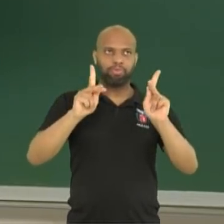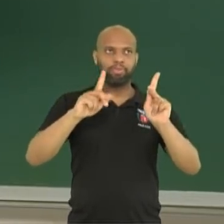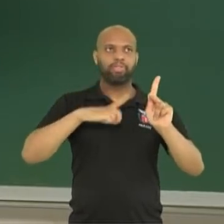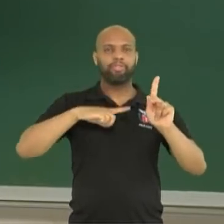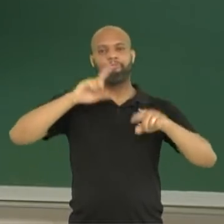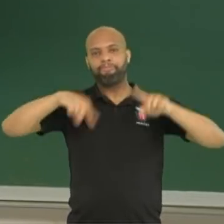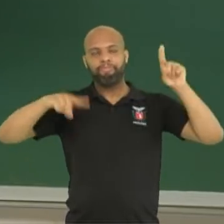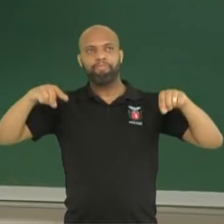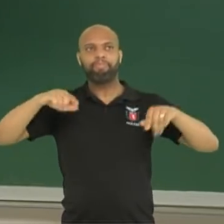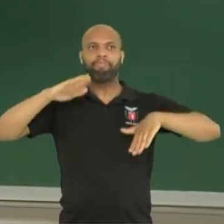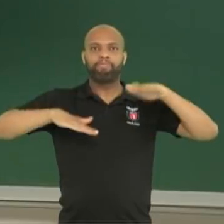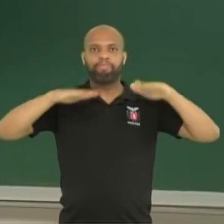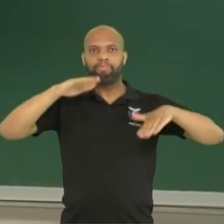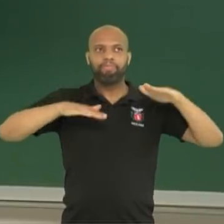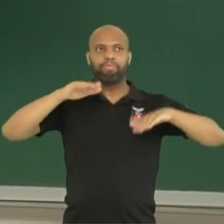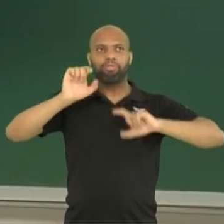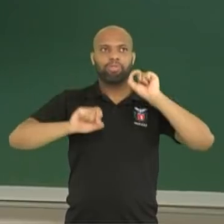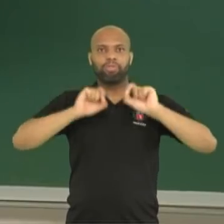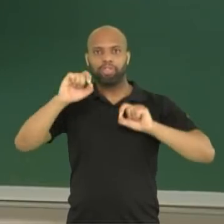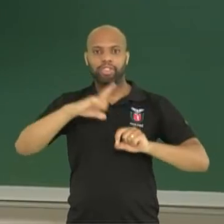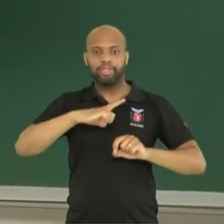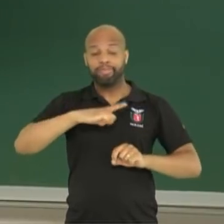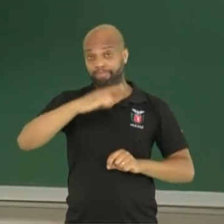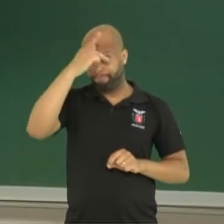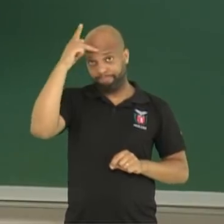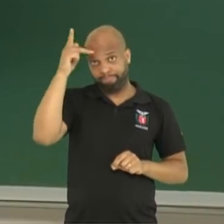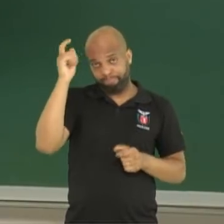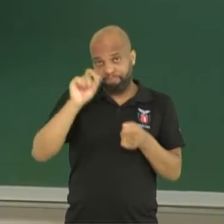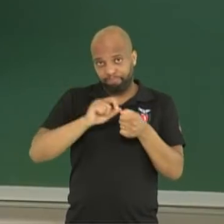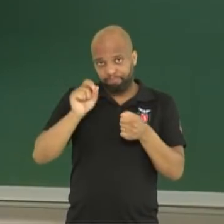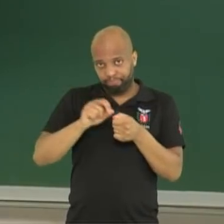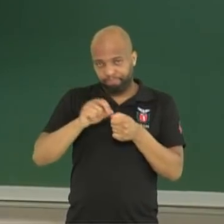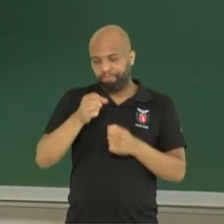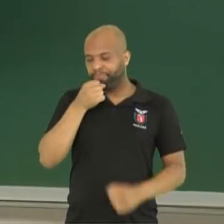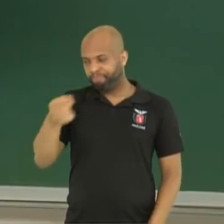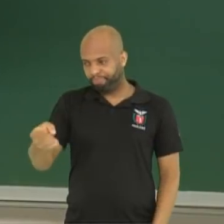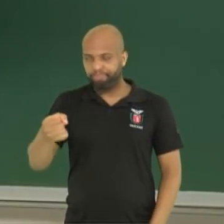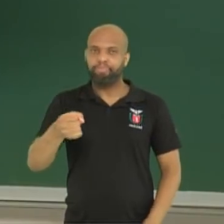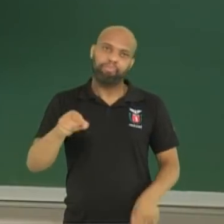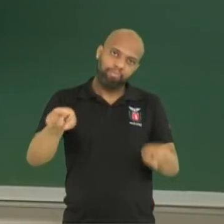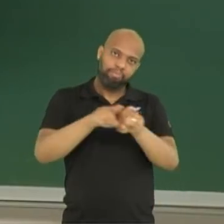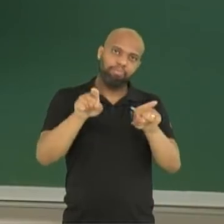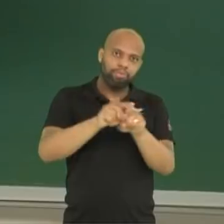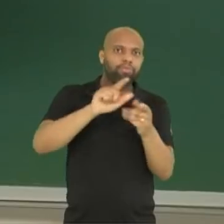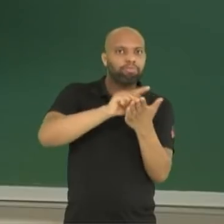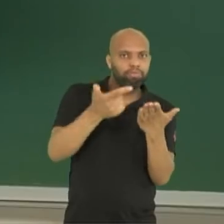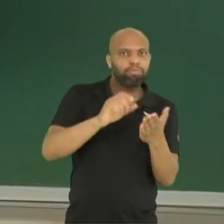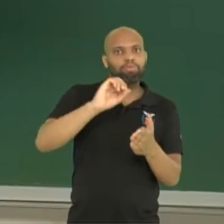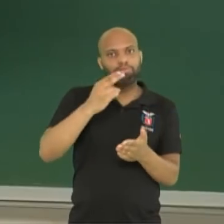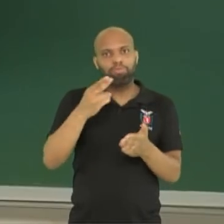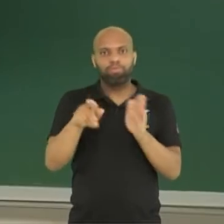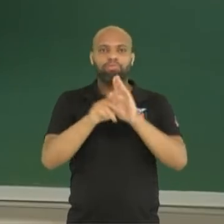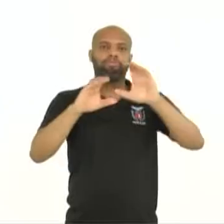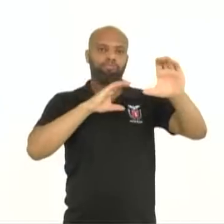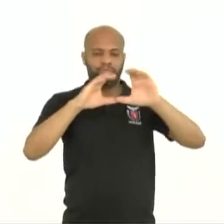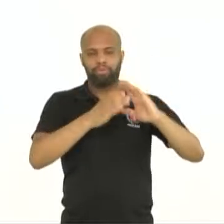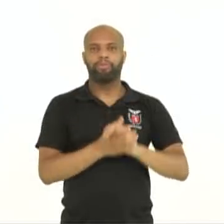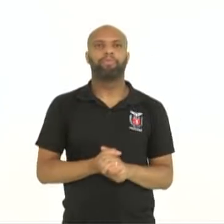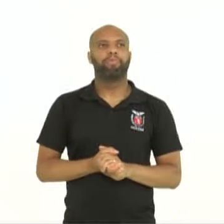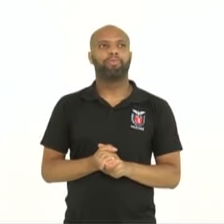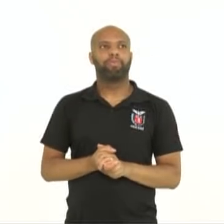variar de acordo com a linha editorial do veículo de comunicação. Vamos acompanhar então o nosso texto? O